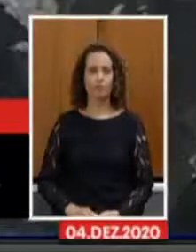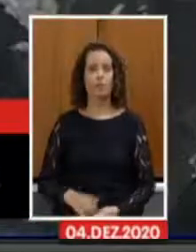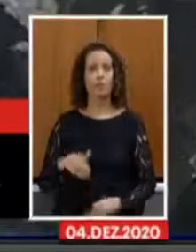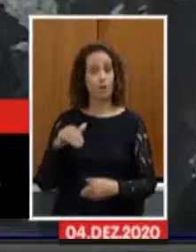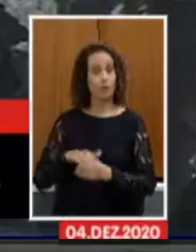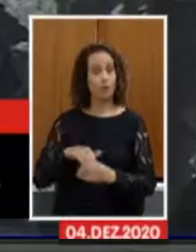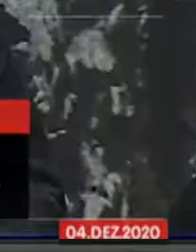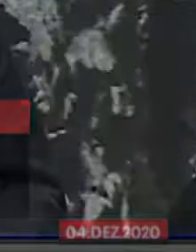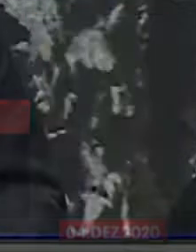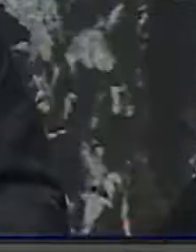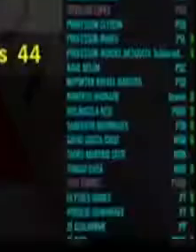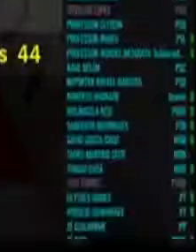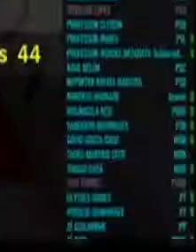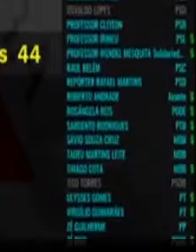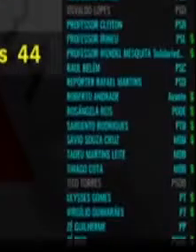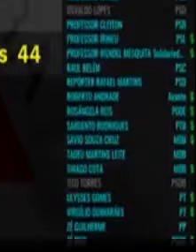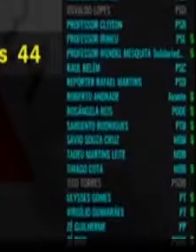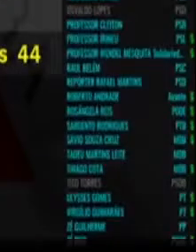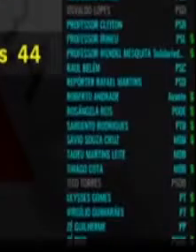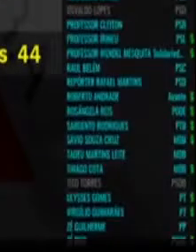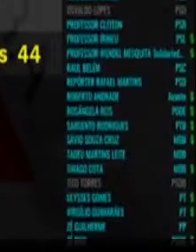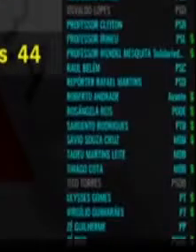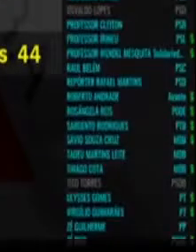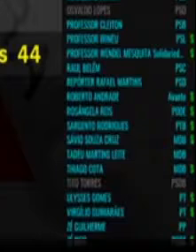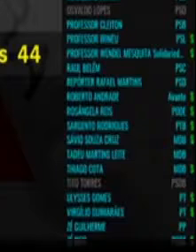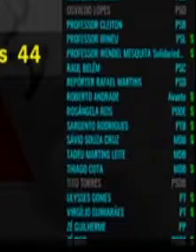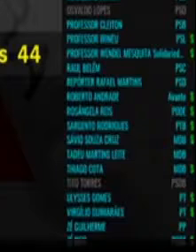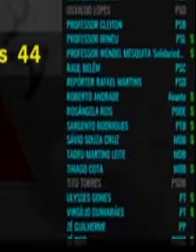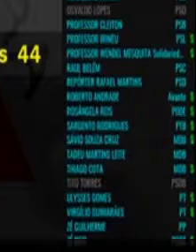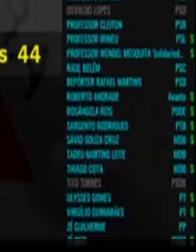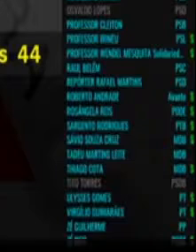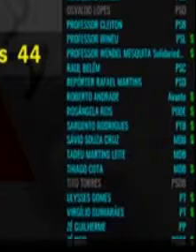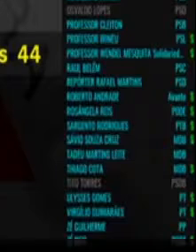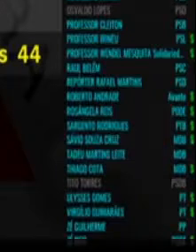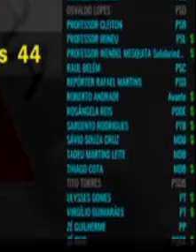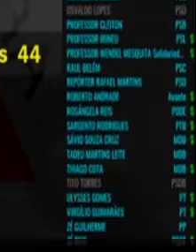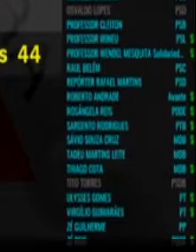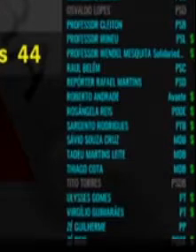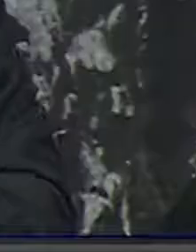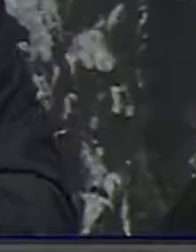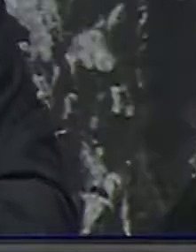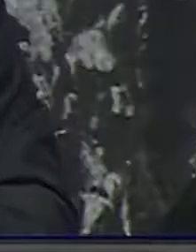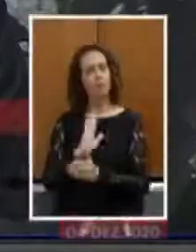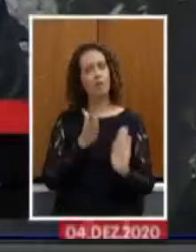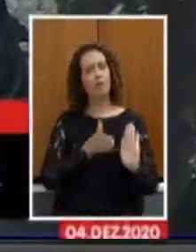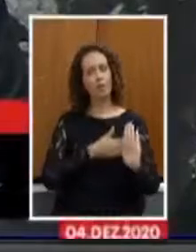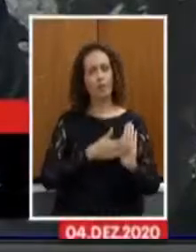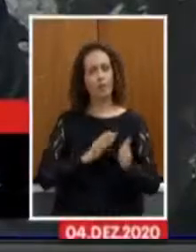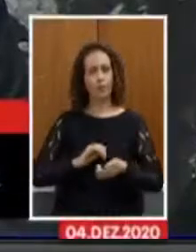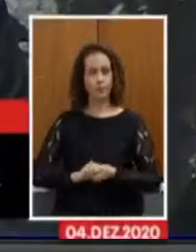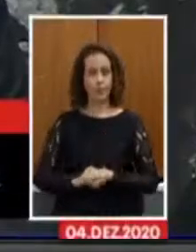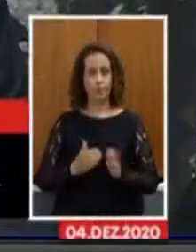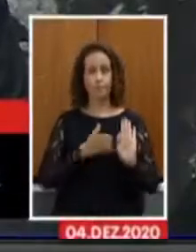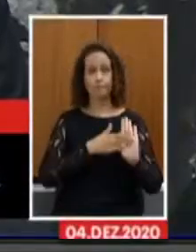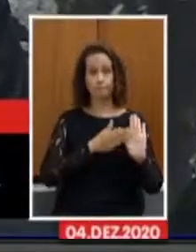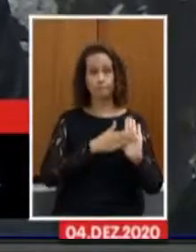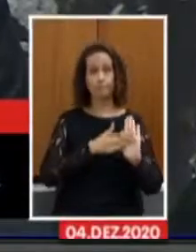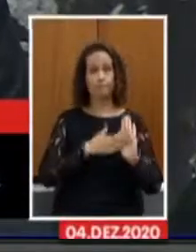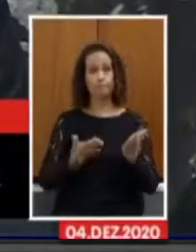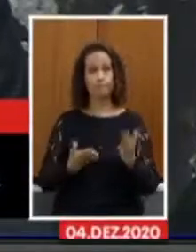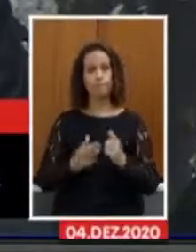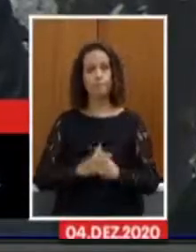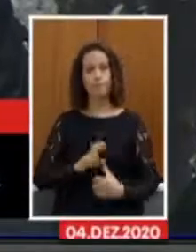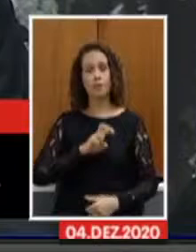Votaram sim, 44, senhoras e senhores deputados, não houve voto não, nem branco, portanto está aprovado o parecer. Parecer de redação final do projeto de lei de